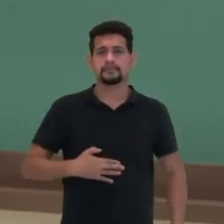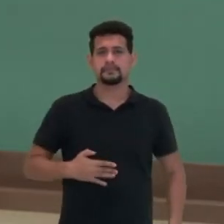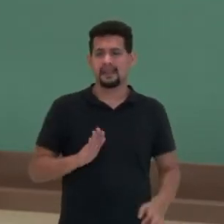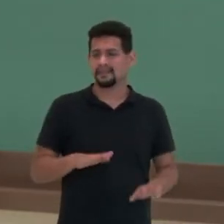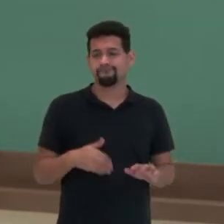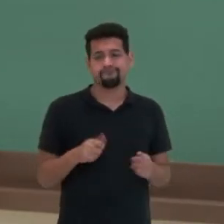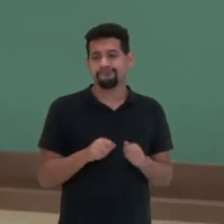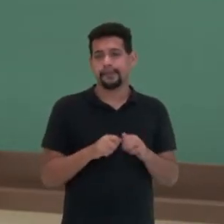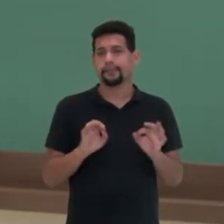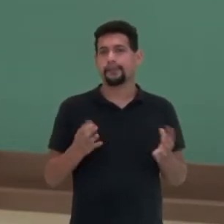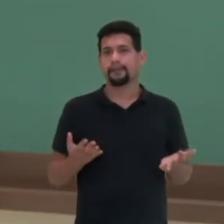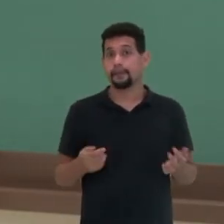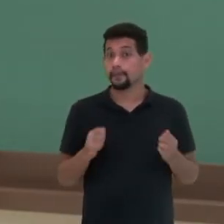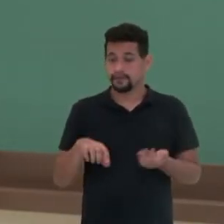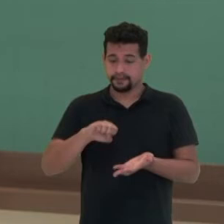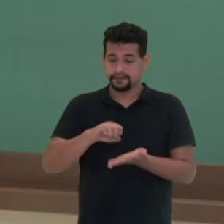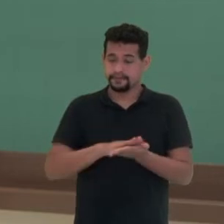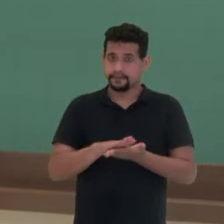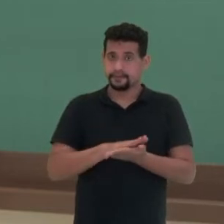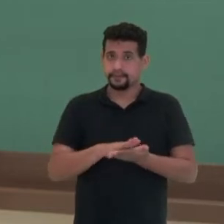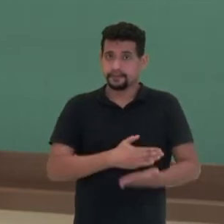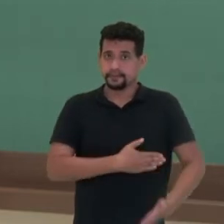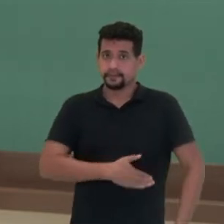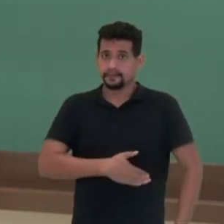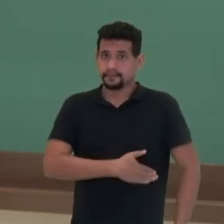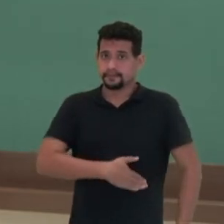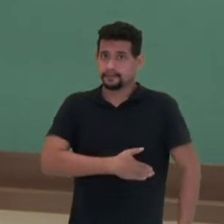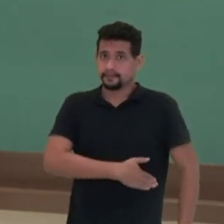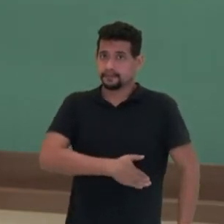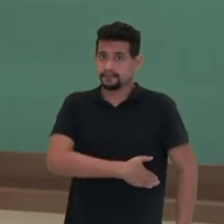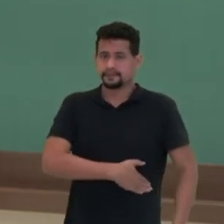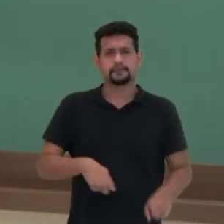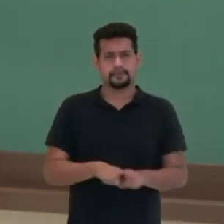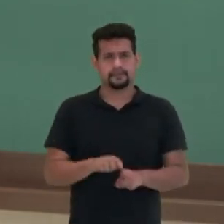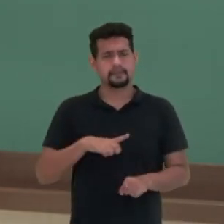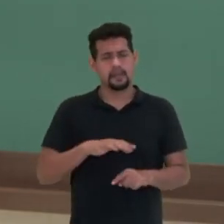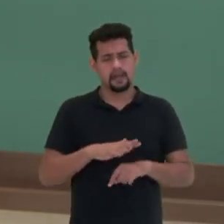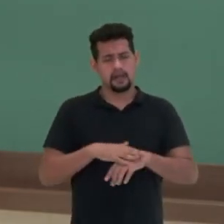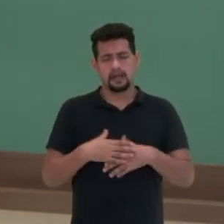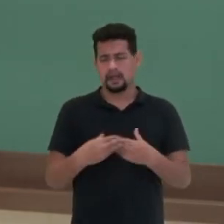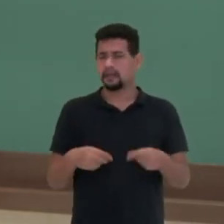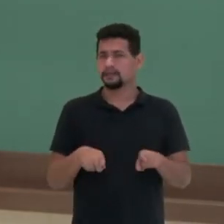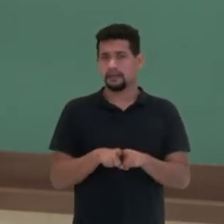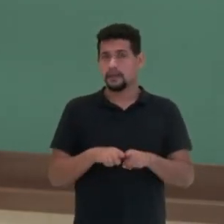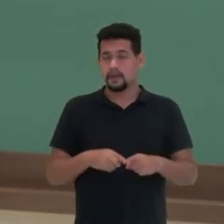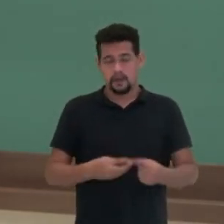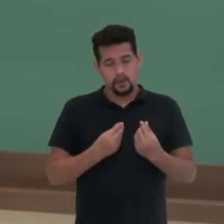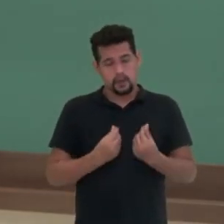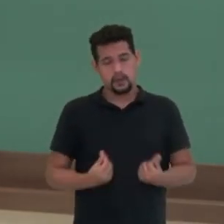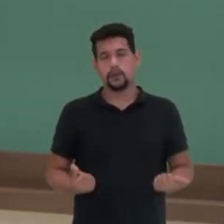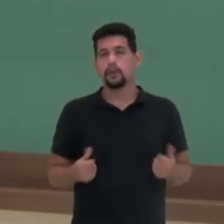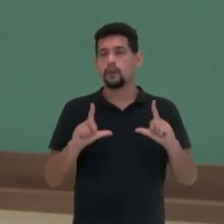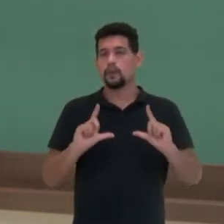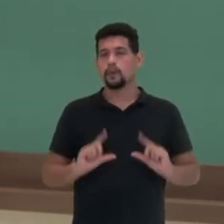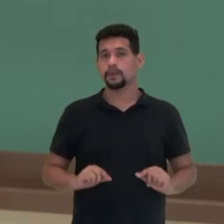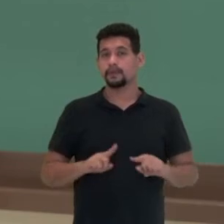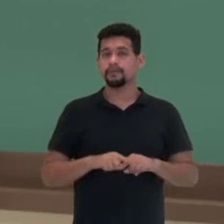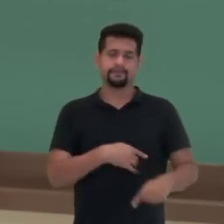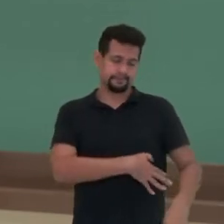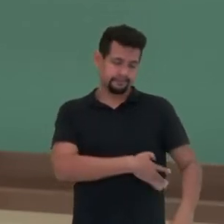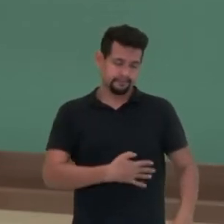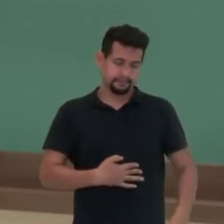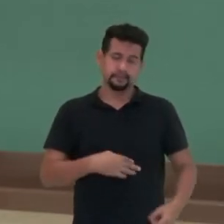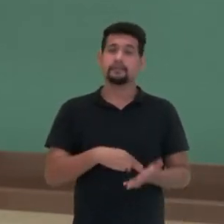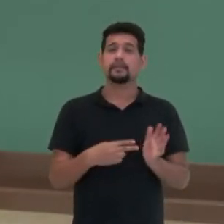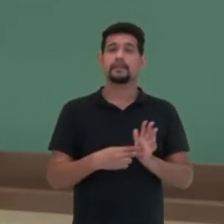o que fazer. Pode usar pomadas cicatrizantes, né, que vão aliviar os sintomas, mas a estria nada mais é que uma